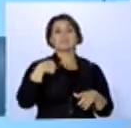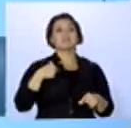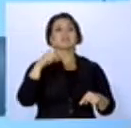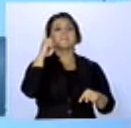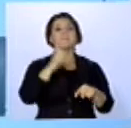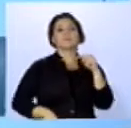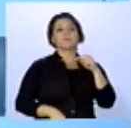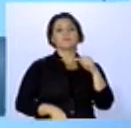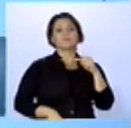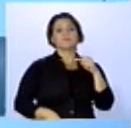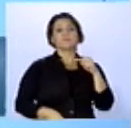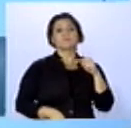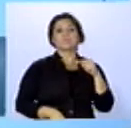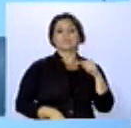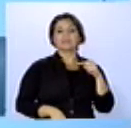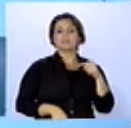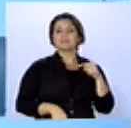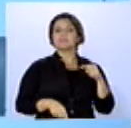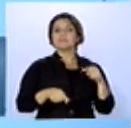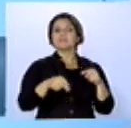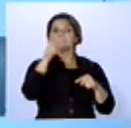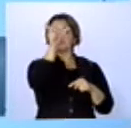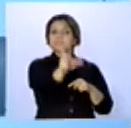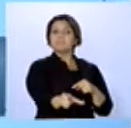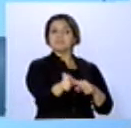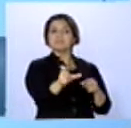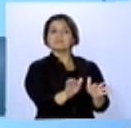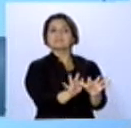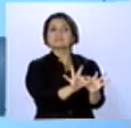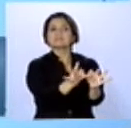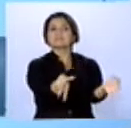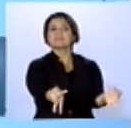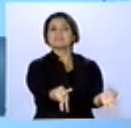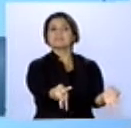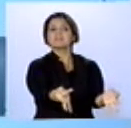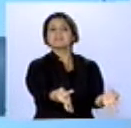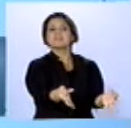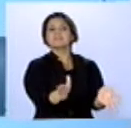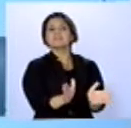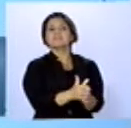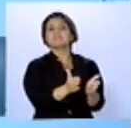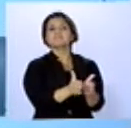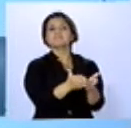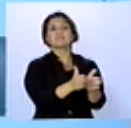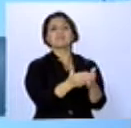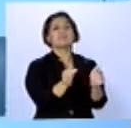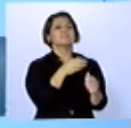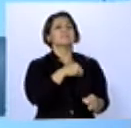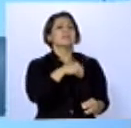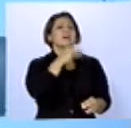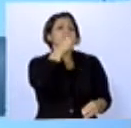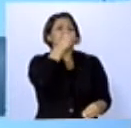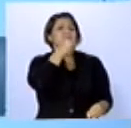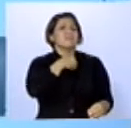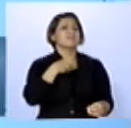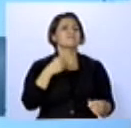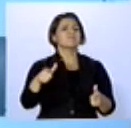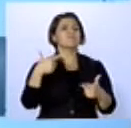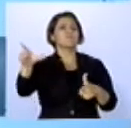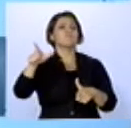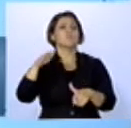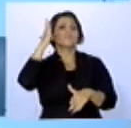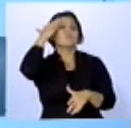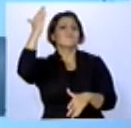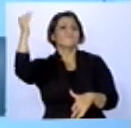o indivíduo pequeno de doar porque ele não pode competir igual com Eike Batista por exemplo eles não entendiam como é